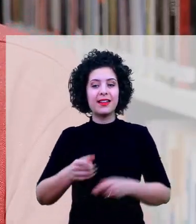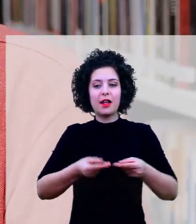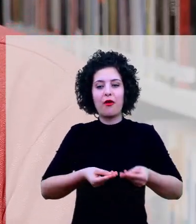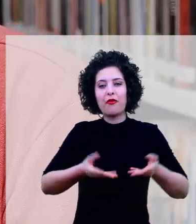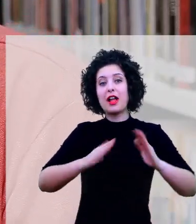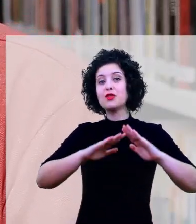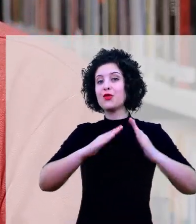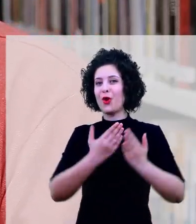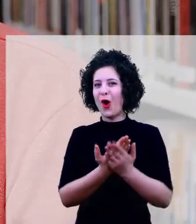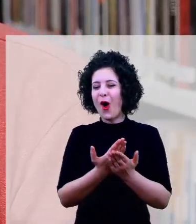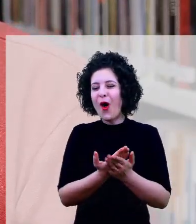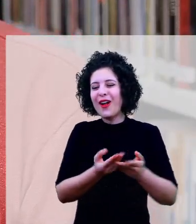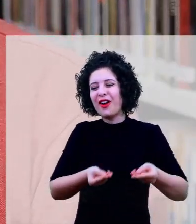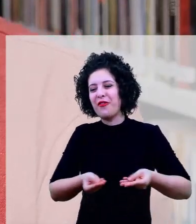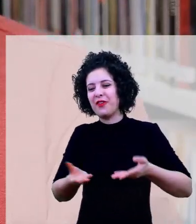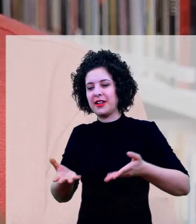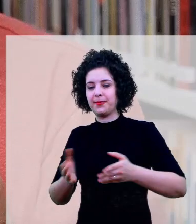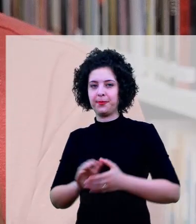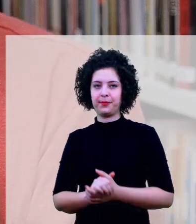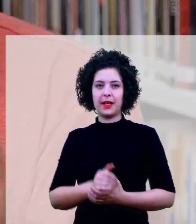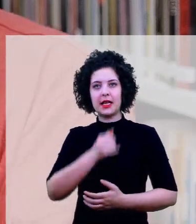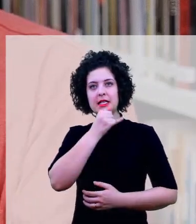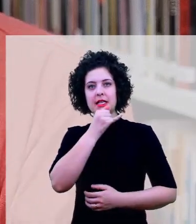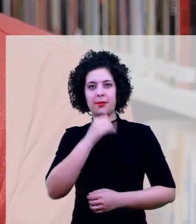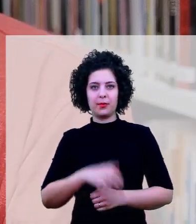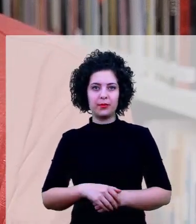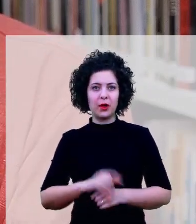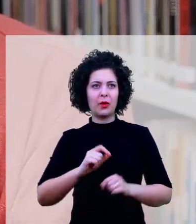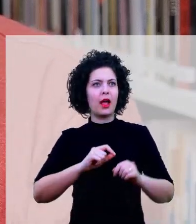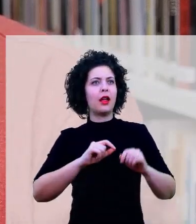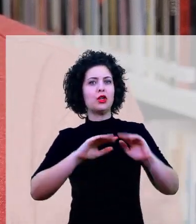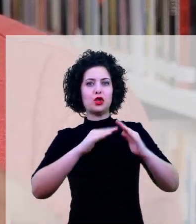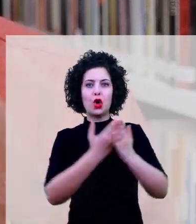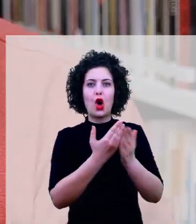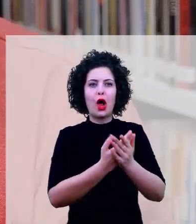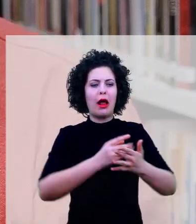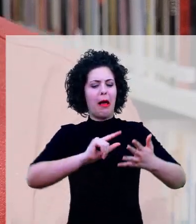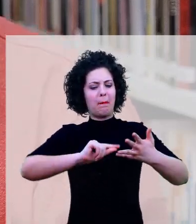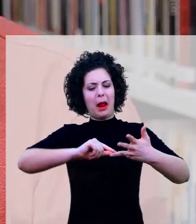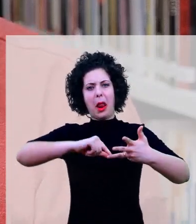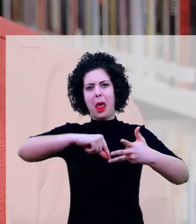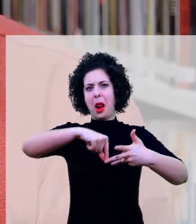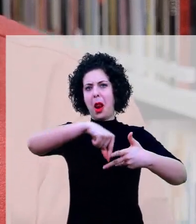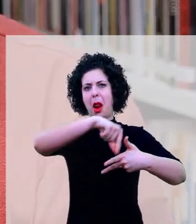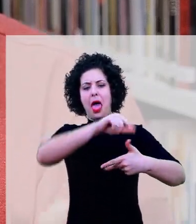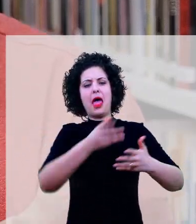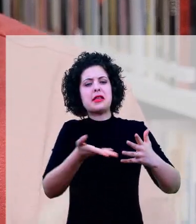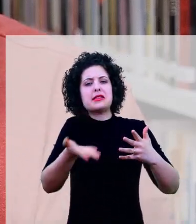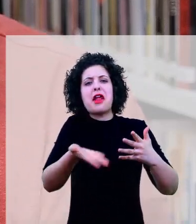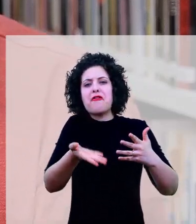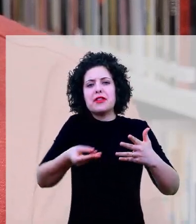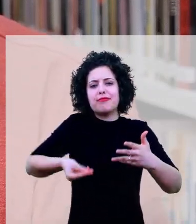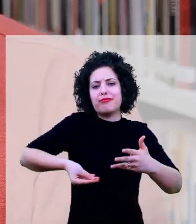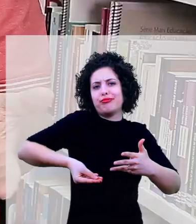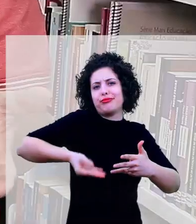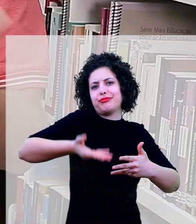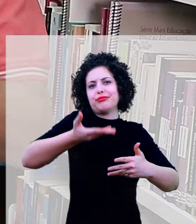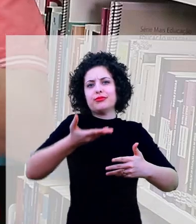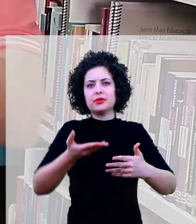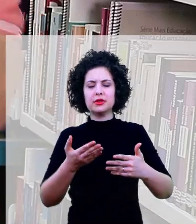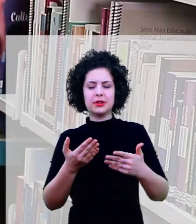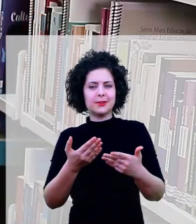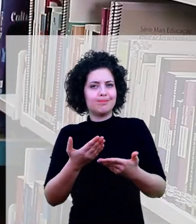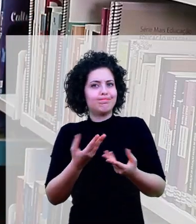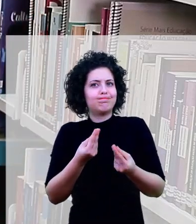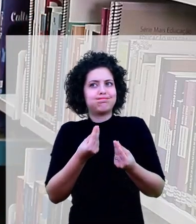fornecido pela escola, porque senão nós vamos abarrotar a escola de uma quantidade de serviços que são necessários, mas